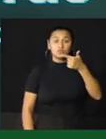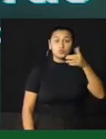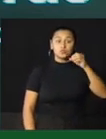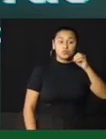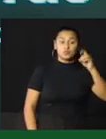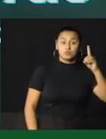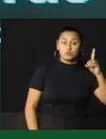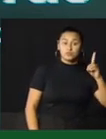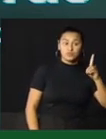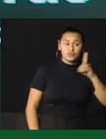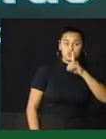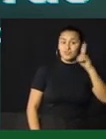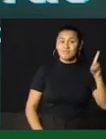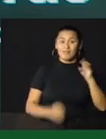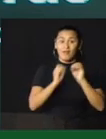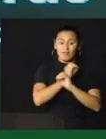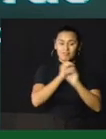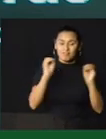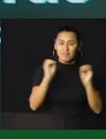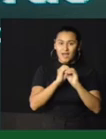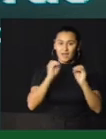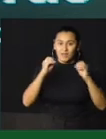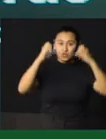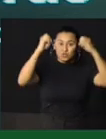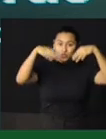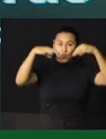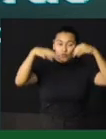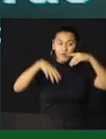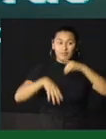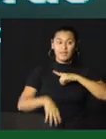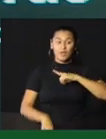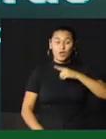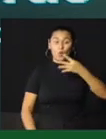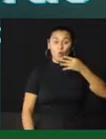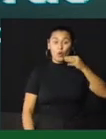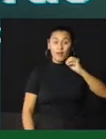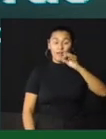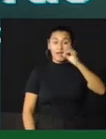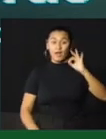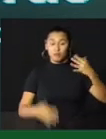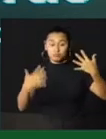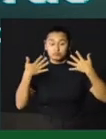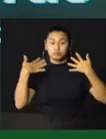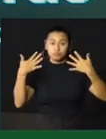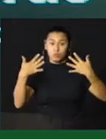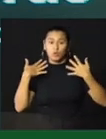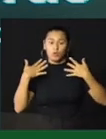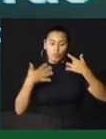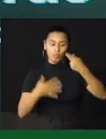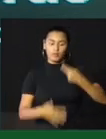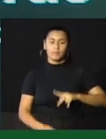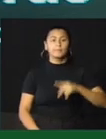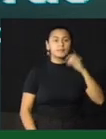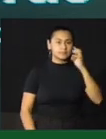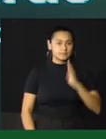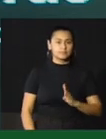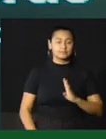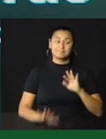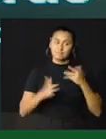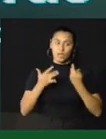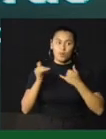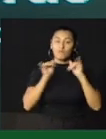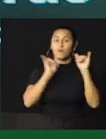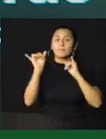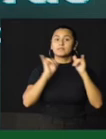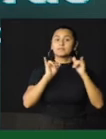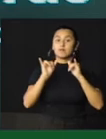40º em Brasília né então isso é um dado objetivo que afeta a todos nós e